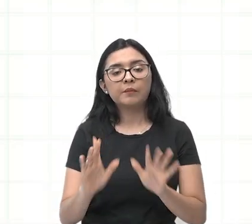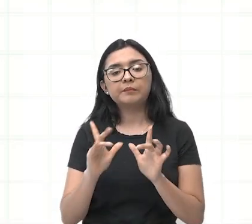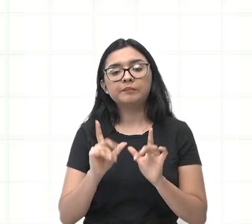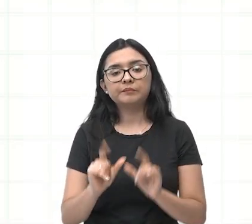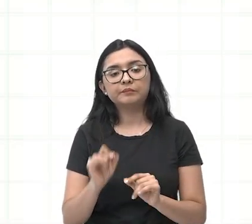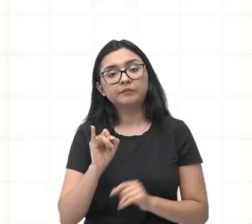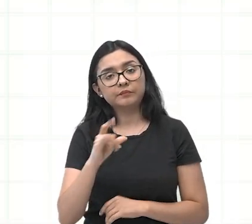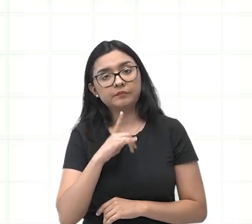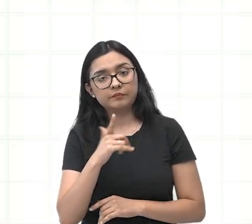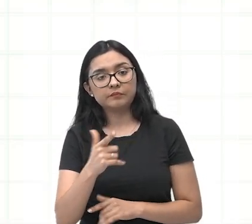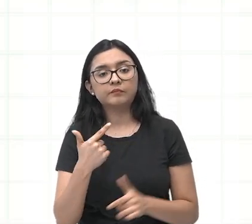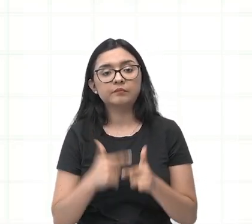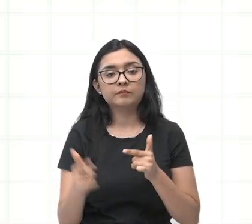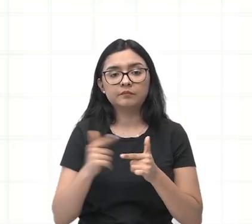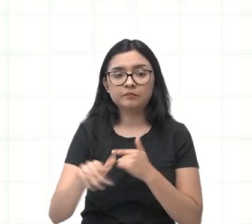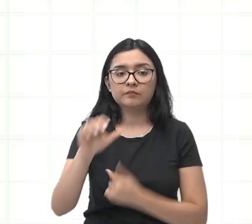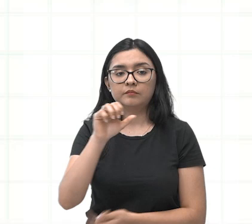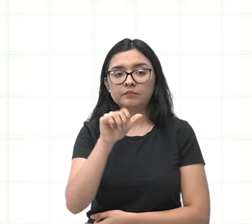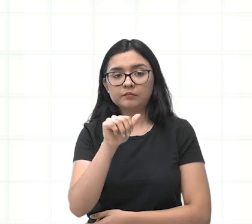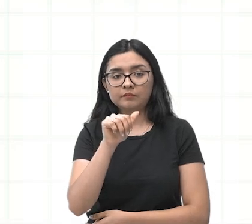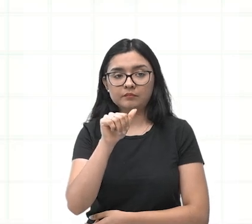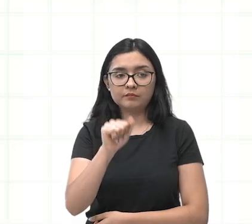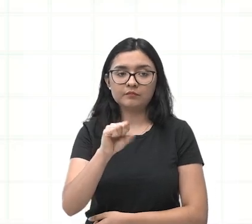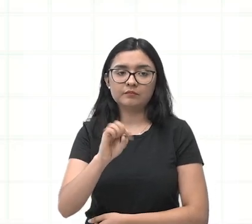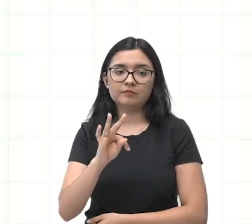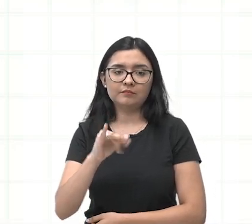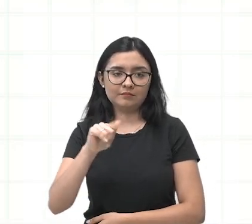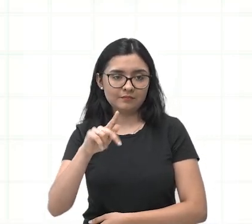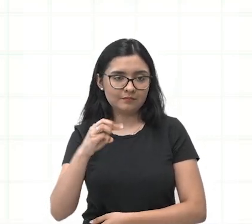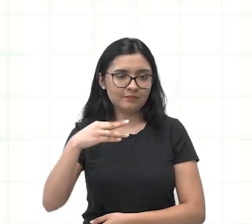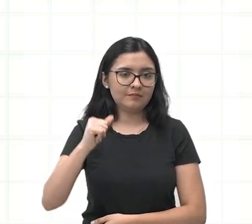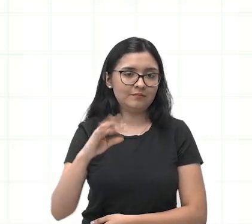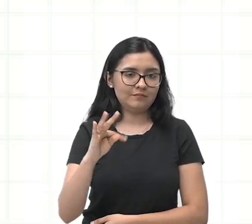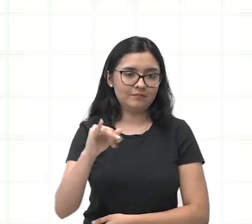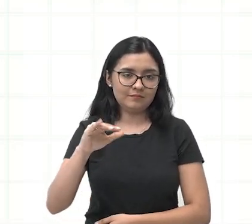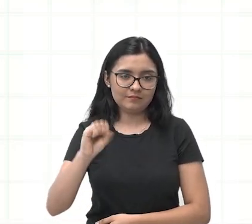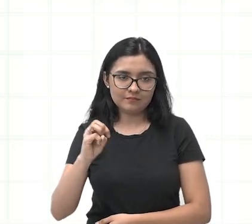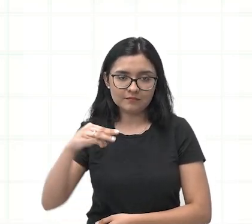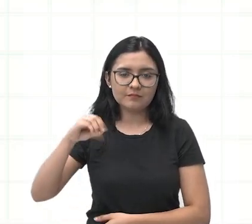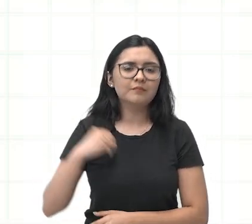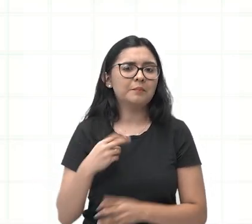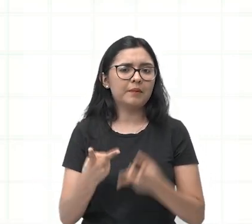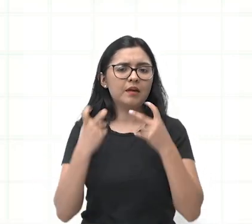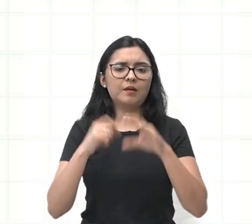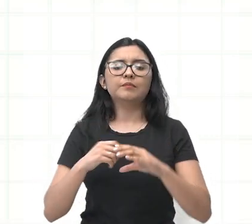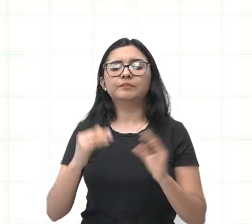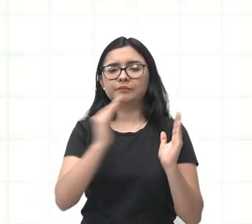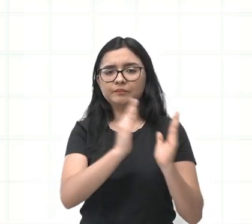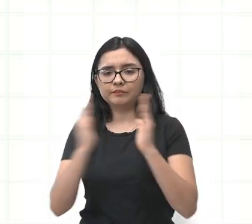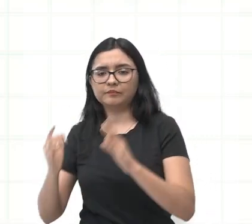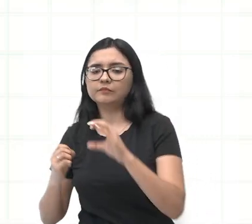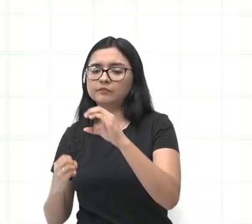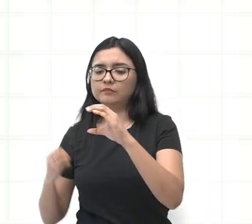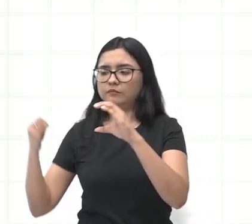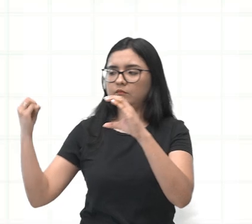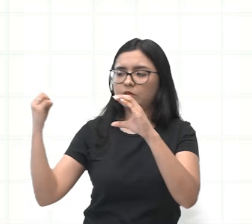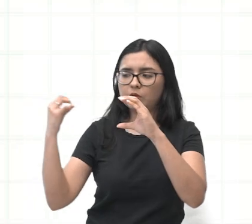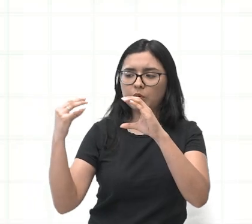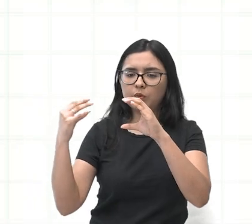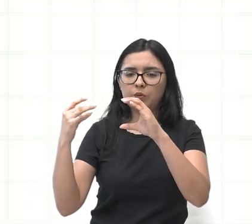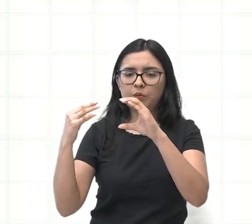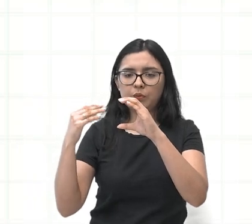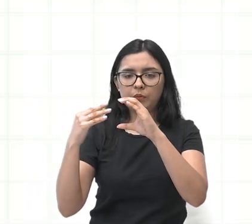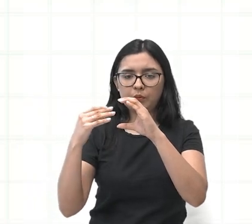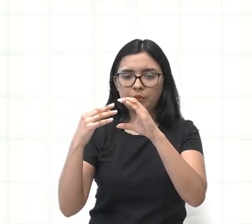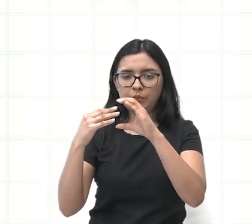Mas quem tem astigmatismo, olha só o mingau que deu, né? Olha a mistura que deu. Toda luz que chega até os